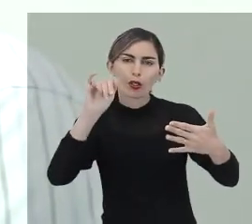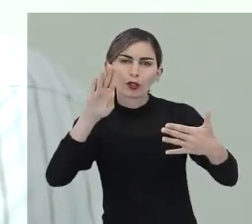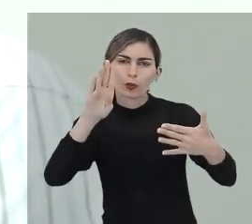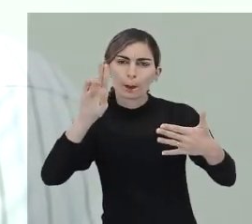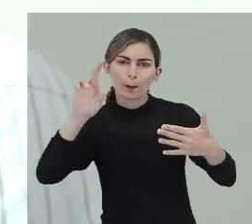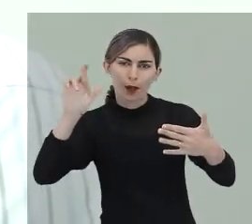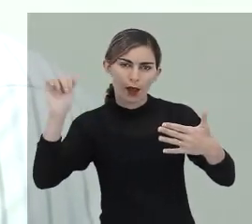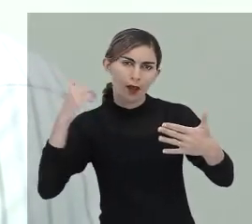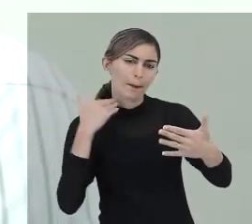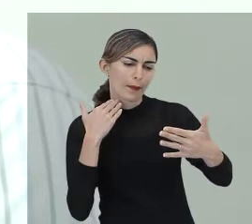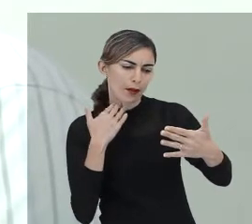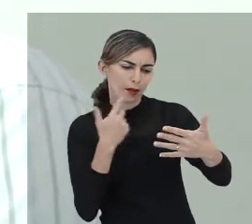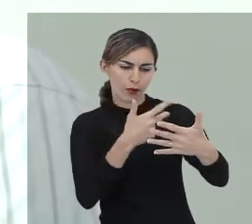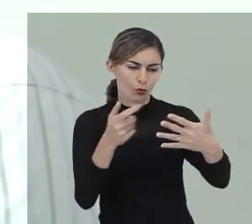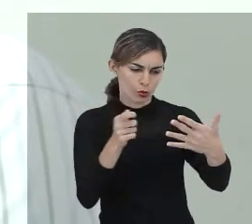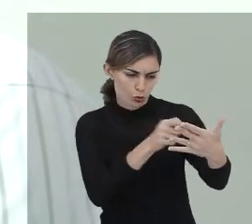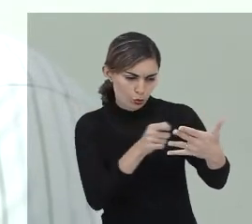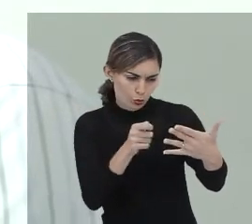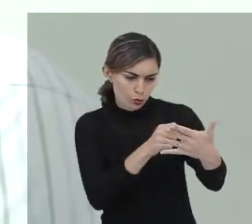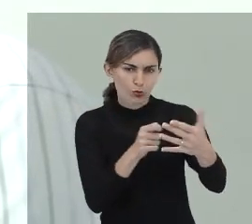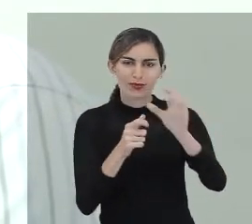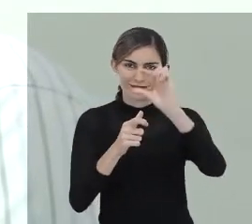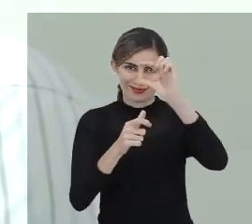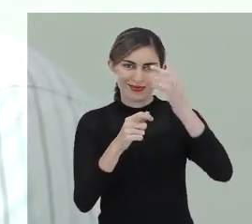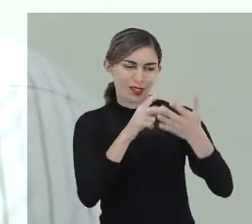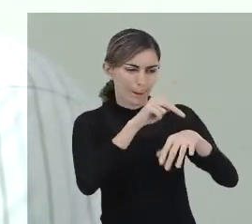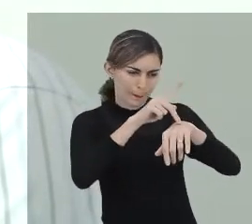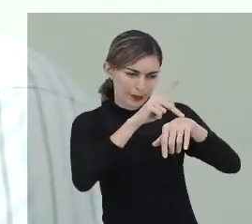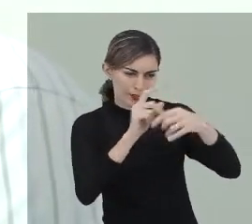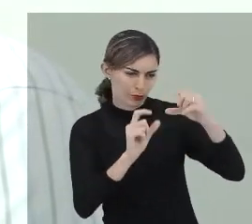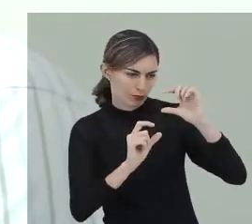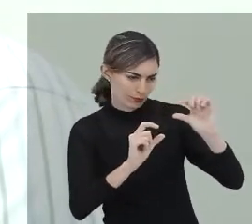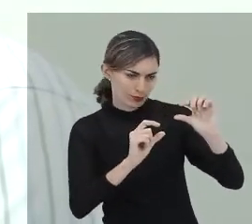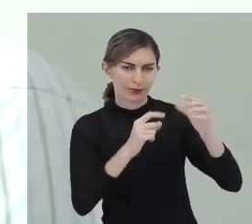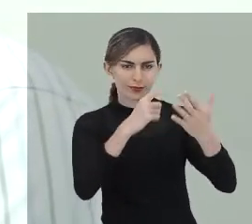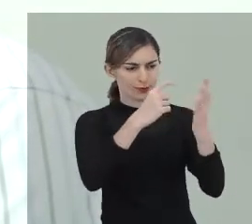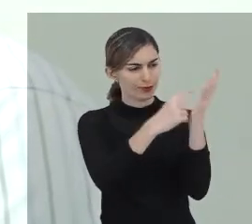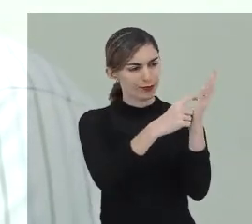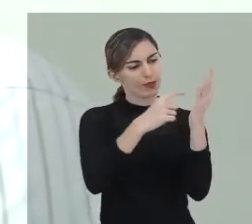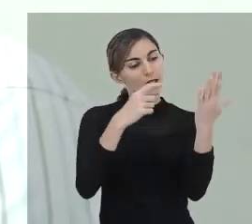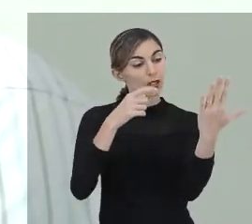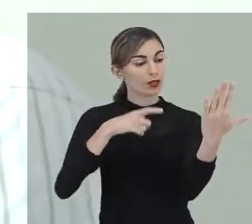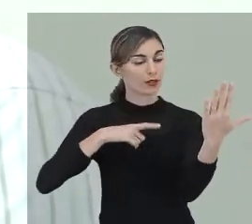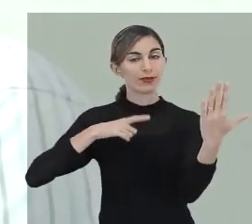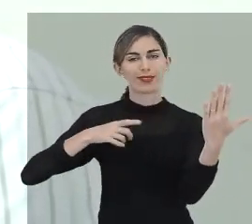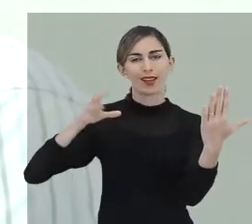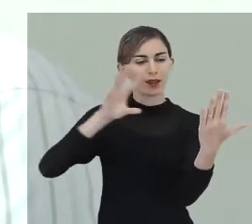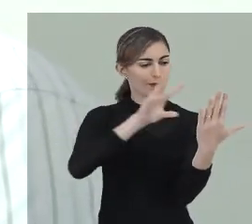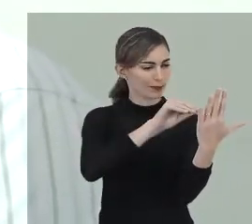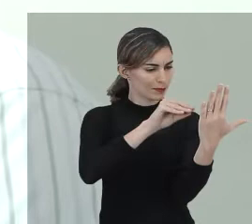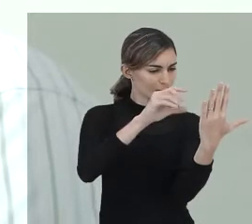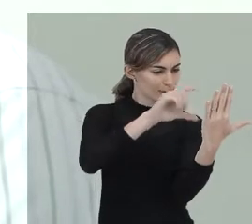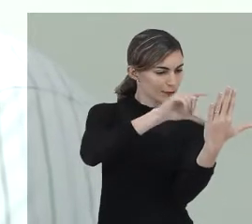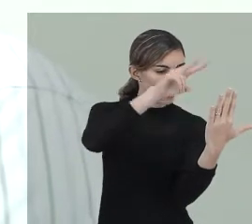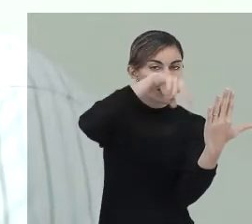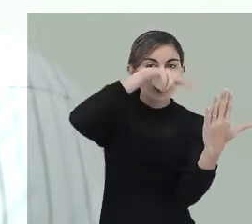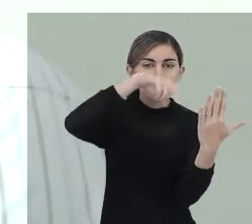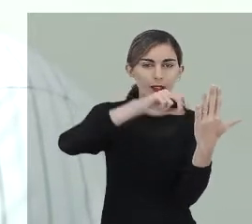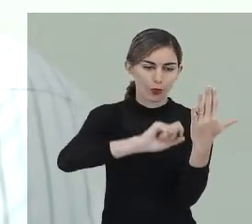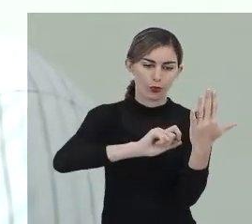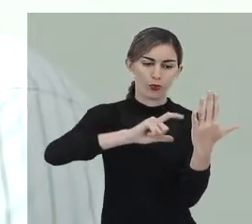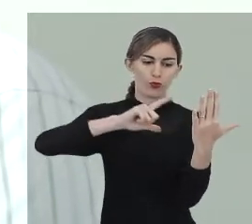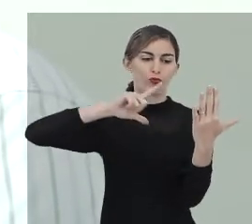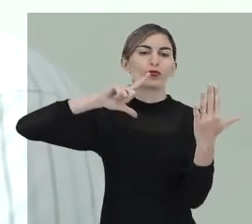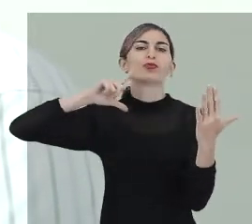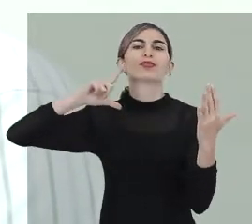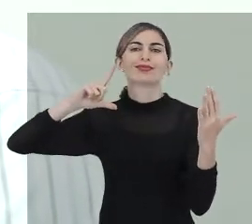banco e vários outros tipos de aplicativo, você precisa ler um código de barra. Então, esse código de barra pode ser... Existe um QR Code que é uma espécie de código de barra.